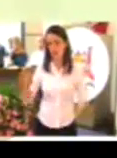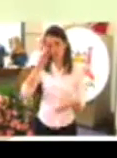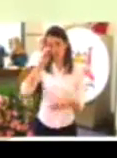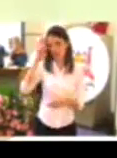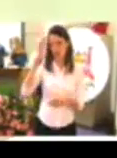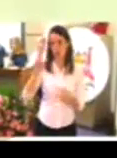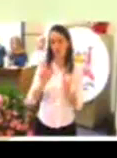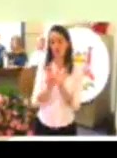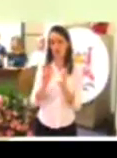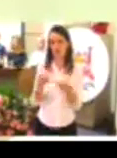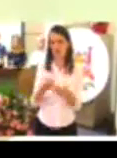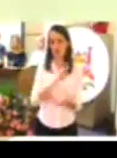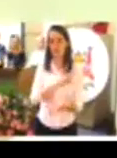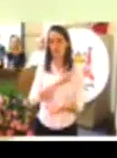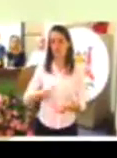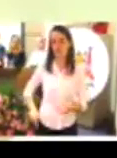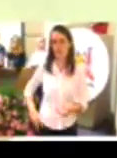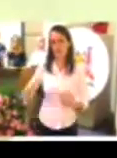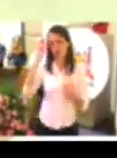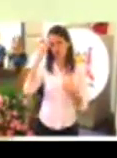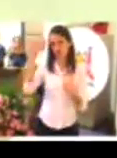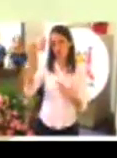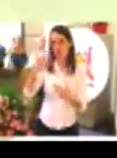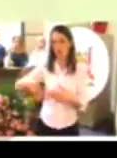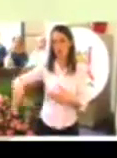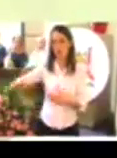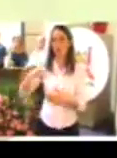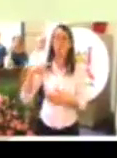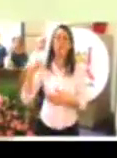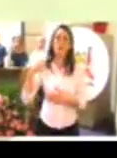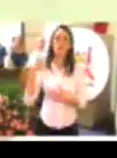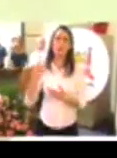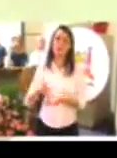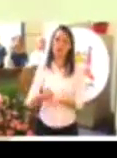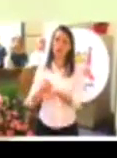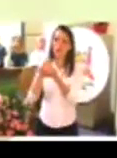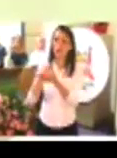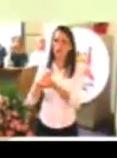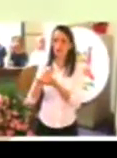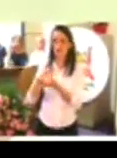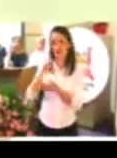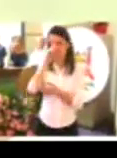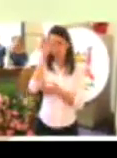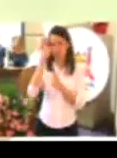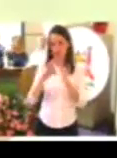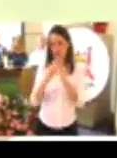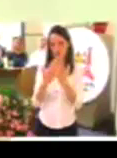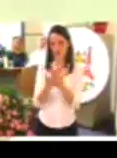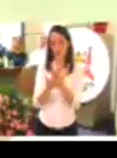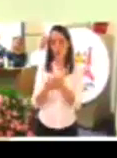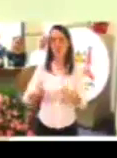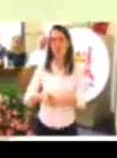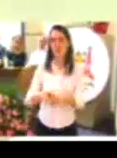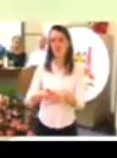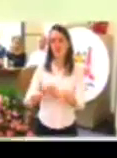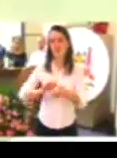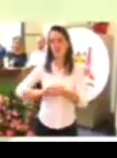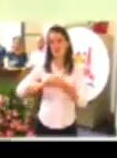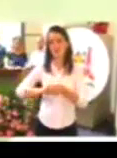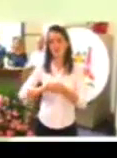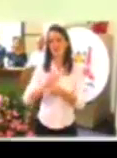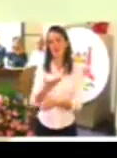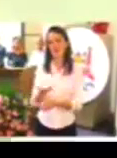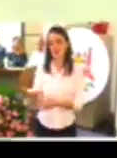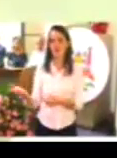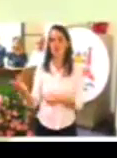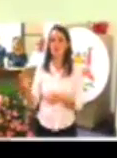da Câmara, quero agradecer todos os vereadores que apoiaram a ideia e cumprimentar os servidores da